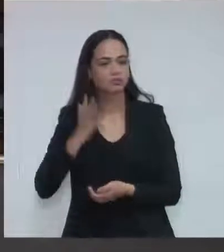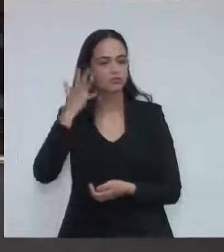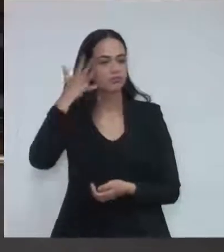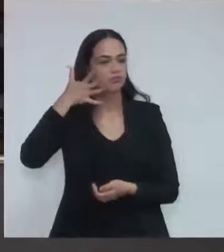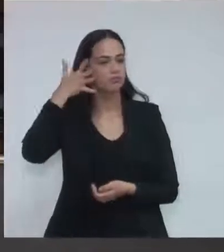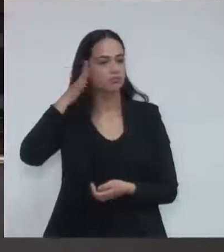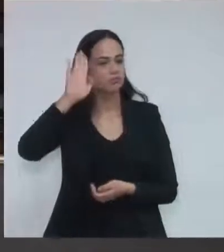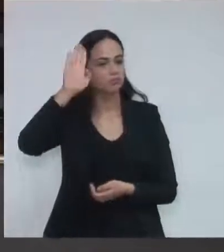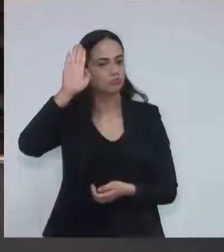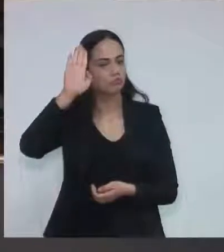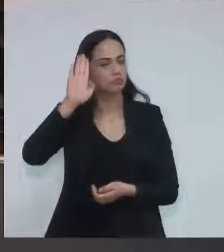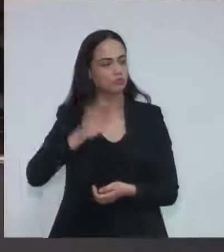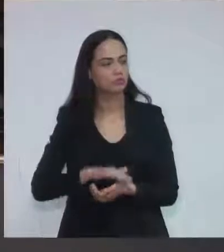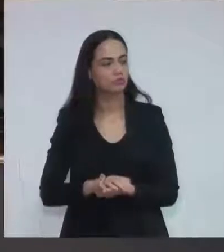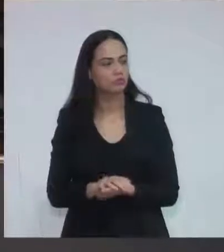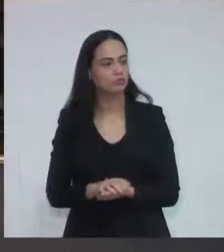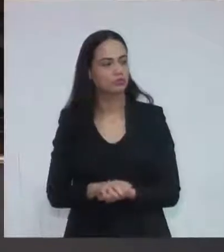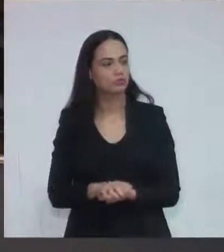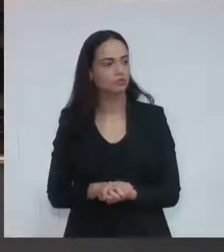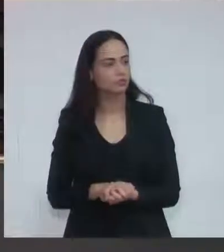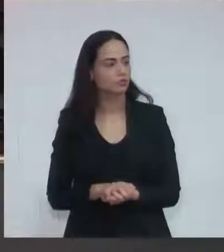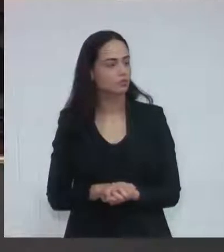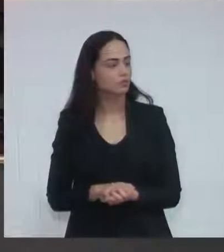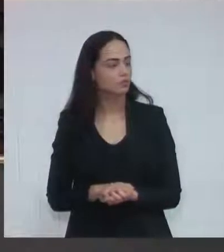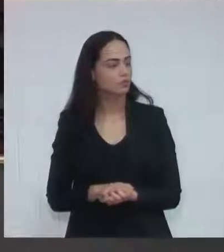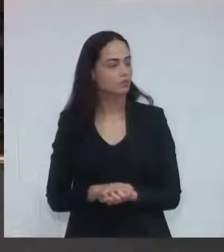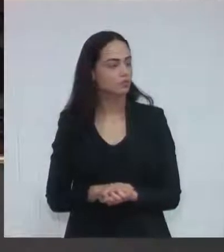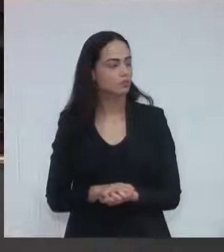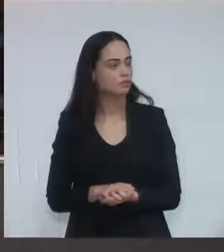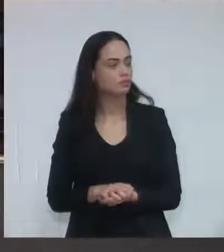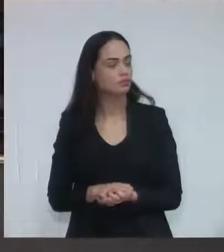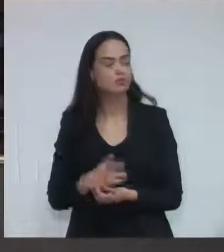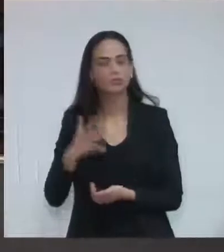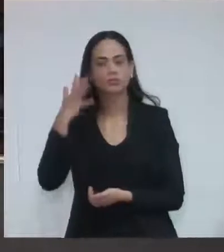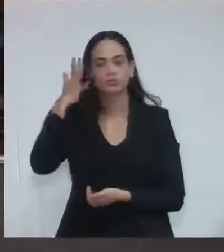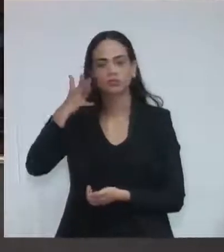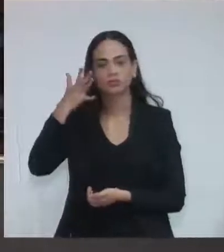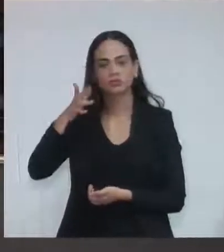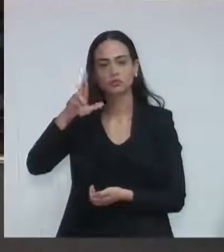ao Sandro Rebeca. Concedida. Com a palavra o vereador Rodrigo Paixão.